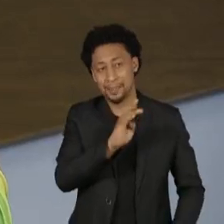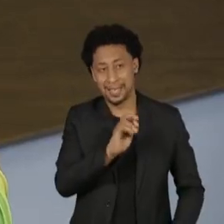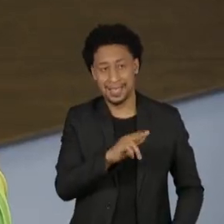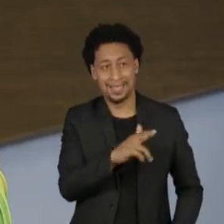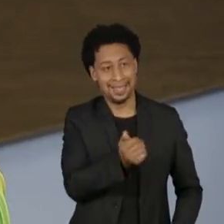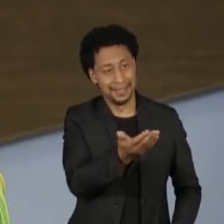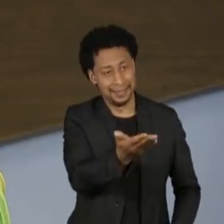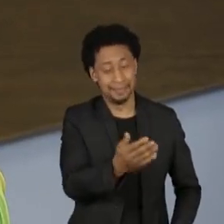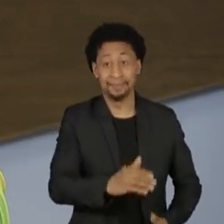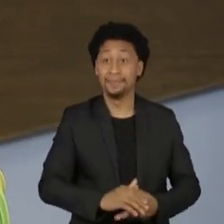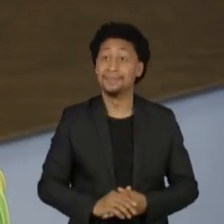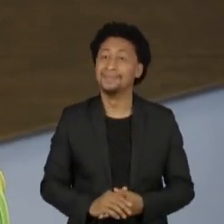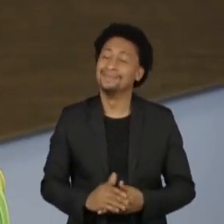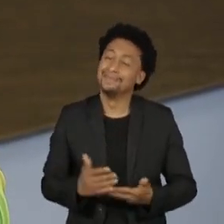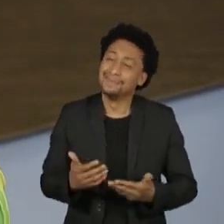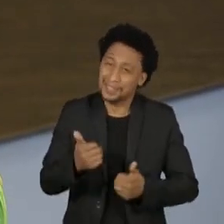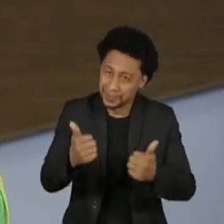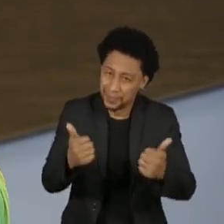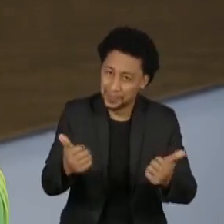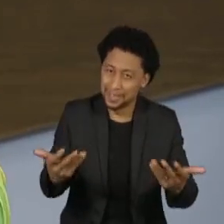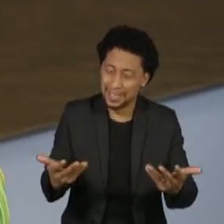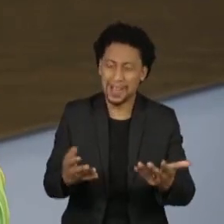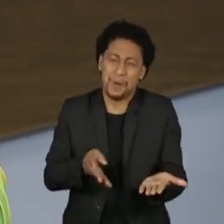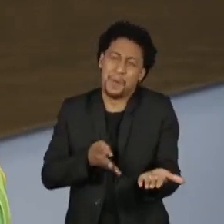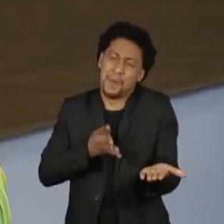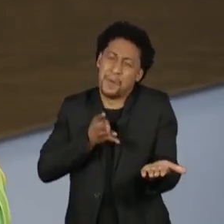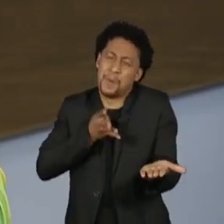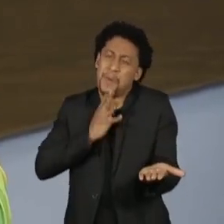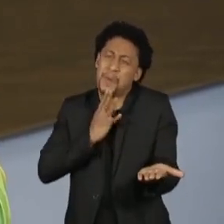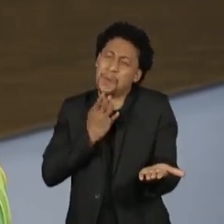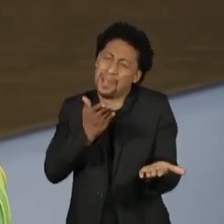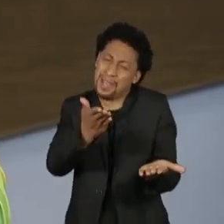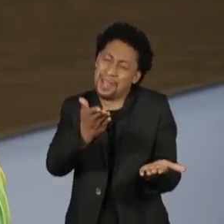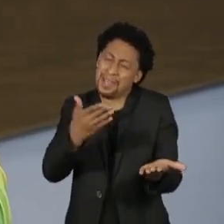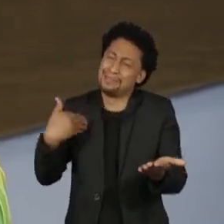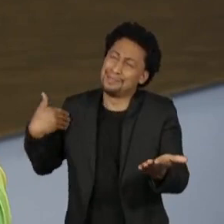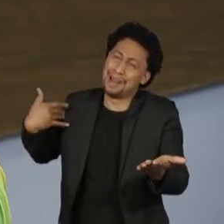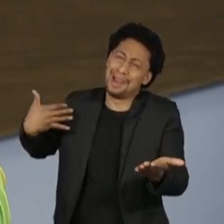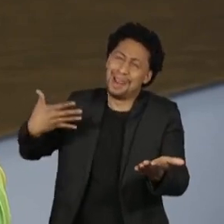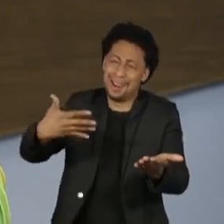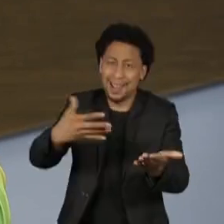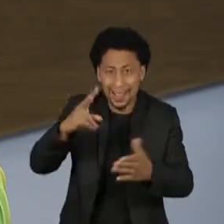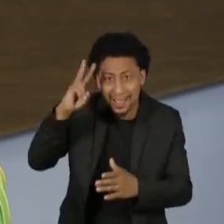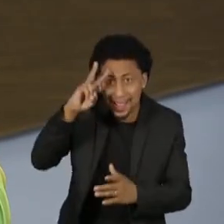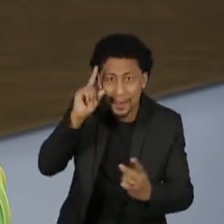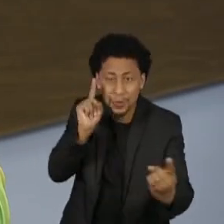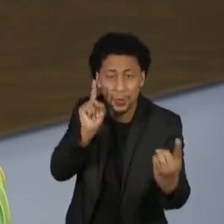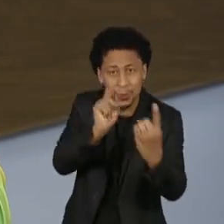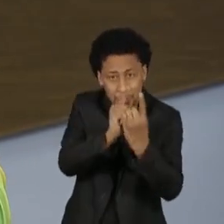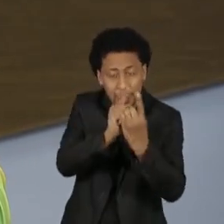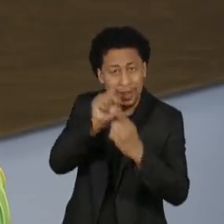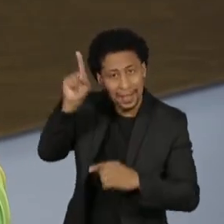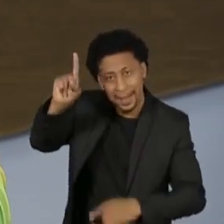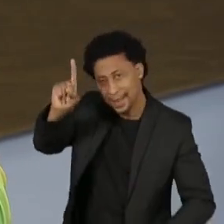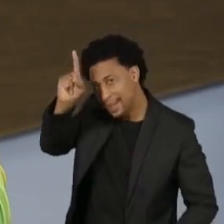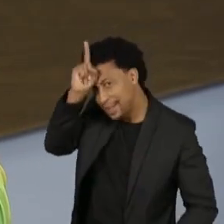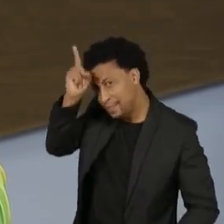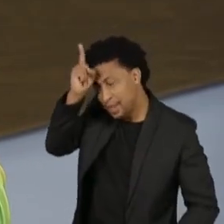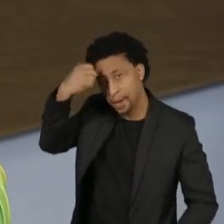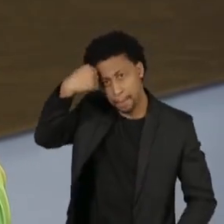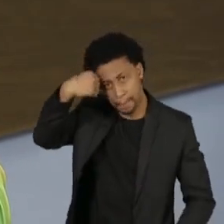querido tudo bom Eu conheço o Jorge já há muito tempo a gente se conheceu na Alemanha Você lembra em Berlim que você foi fazer um